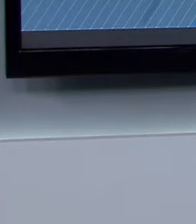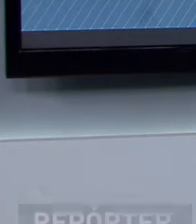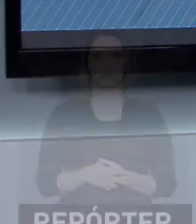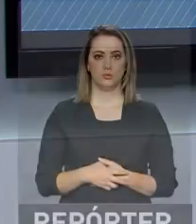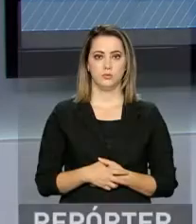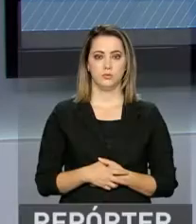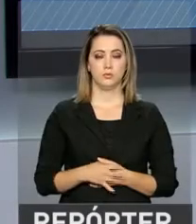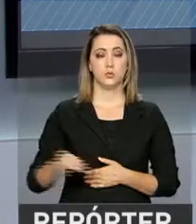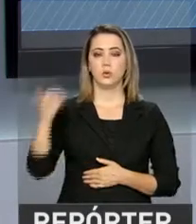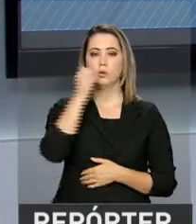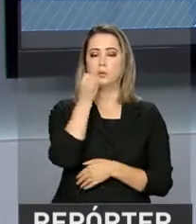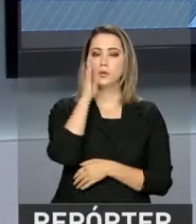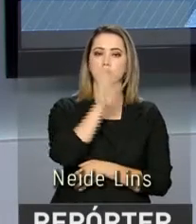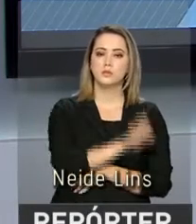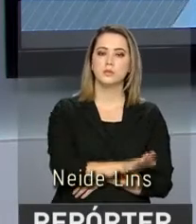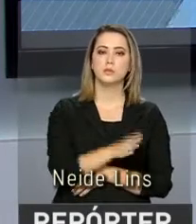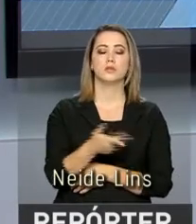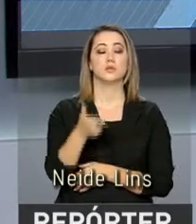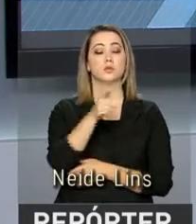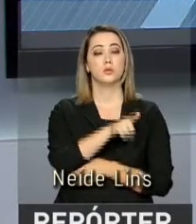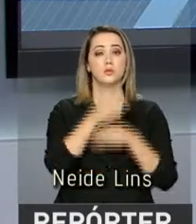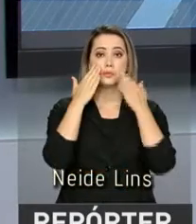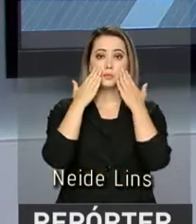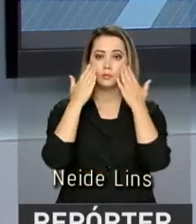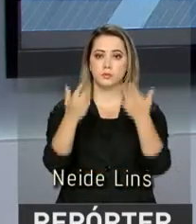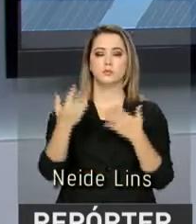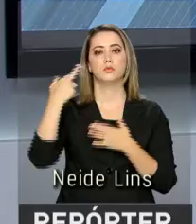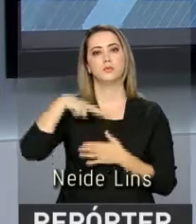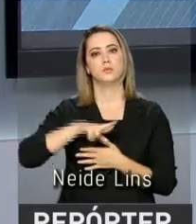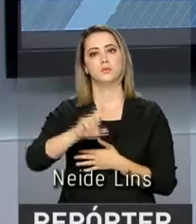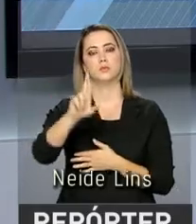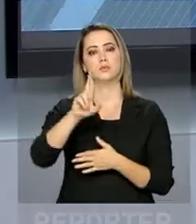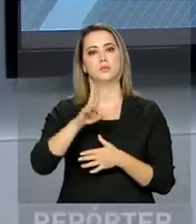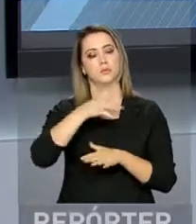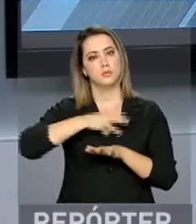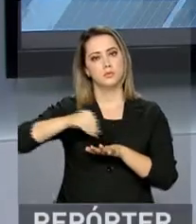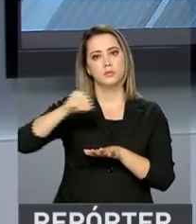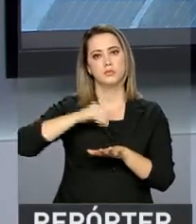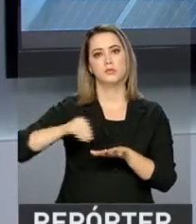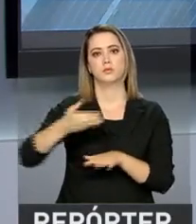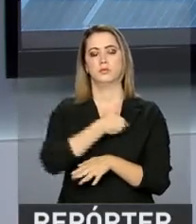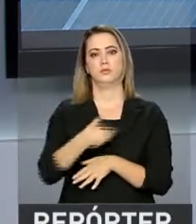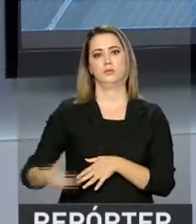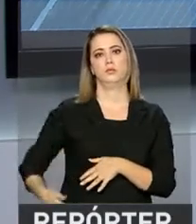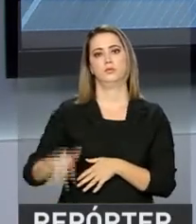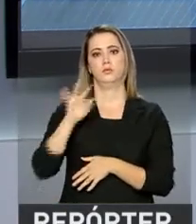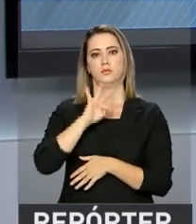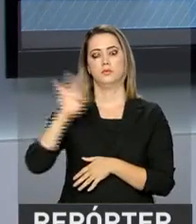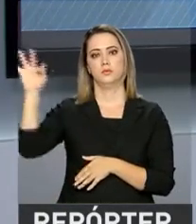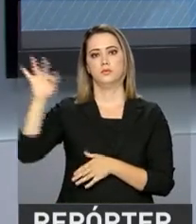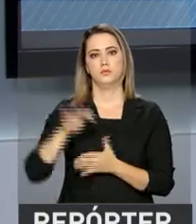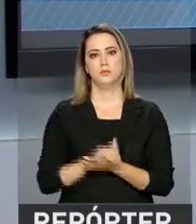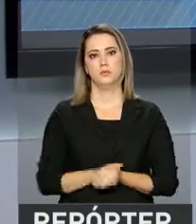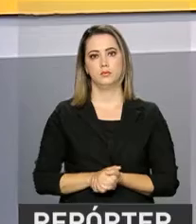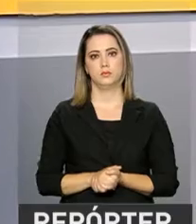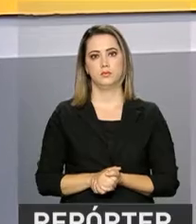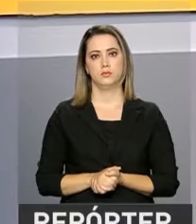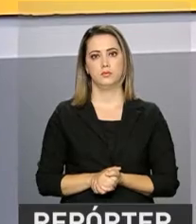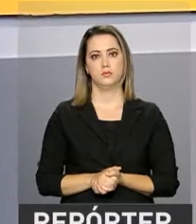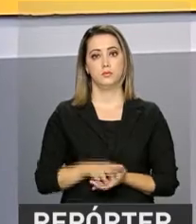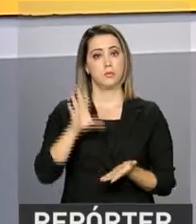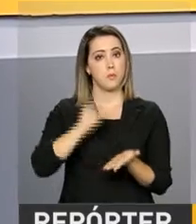olá boa tarde estamos de volta com mais uma edição do repórter nbr e as notícias do governo federal